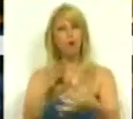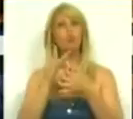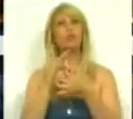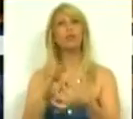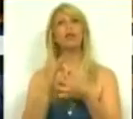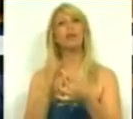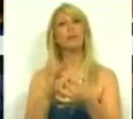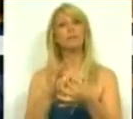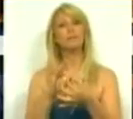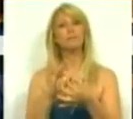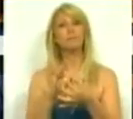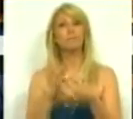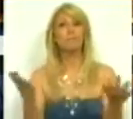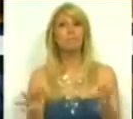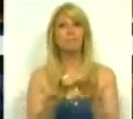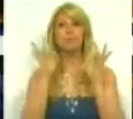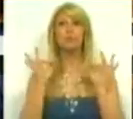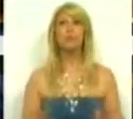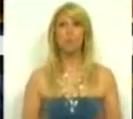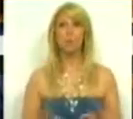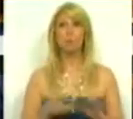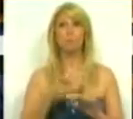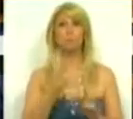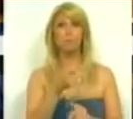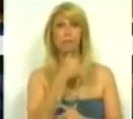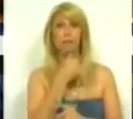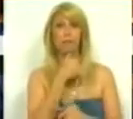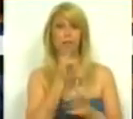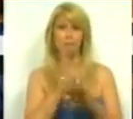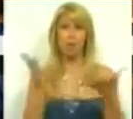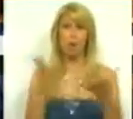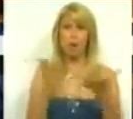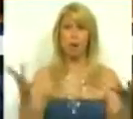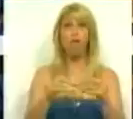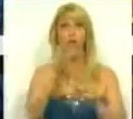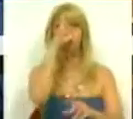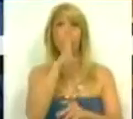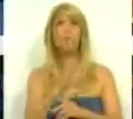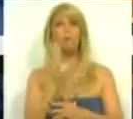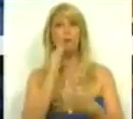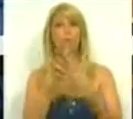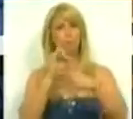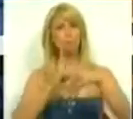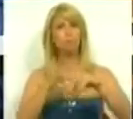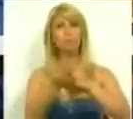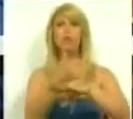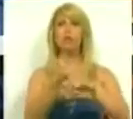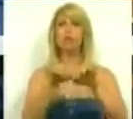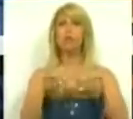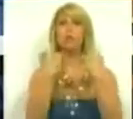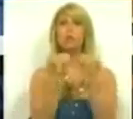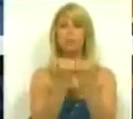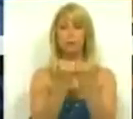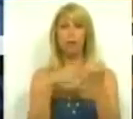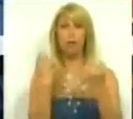solidária, que, tal como tem sido estabelecido por esta maioria, por este Governo, privilegia o nosso setor social,